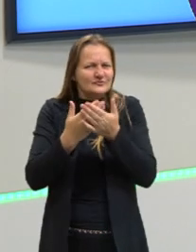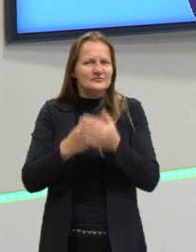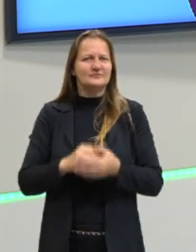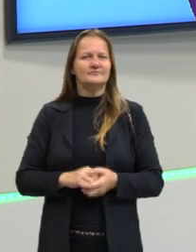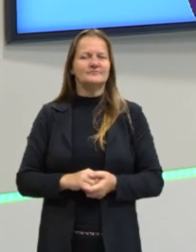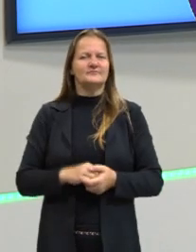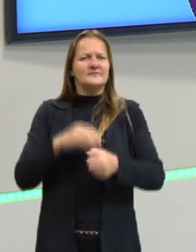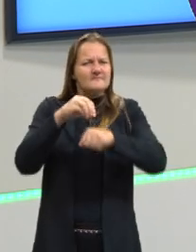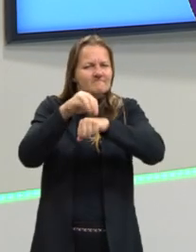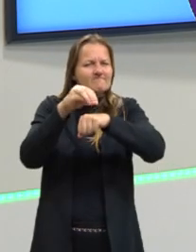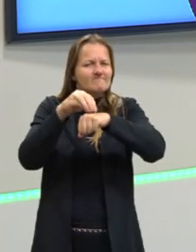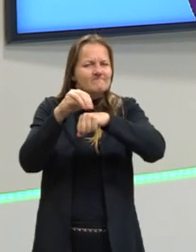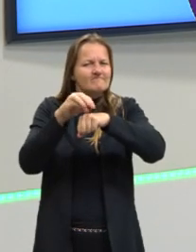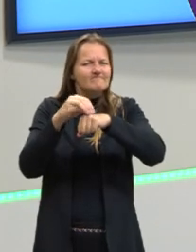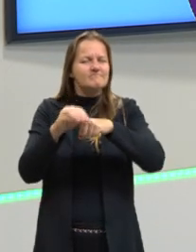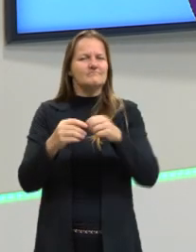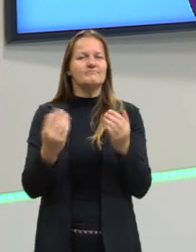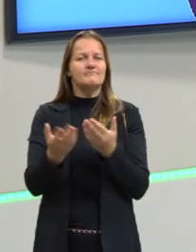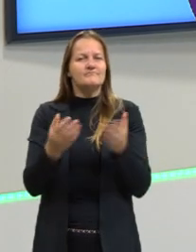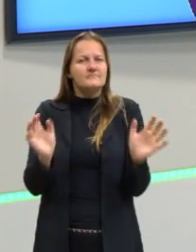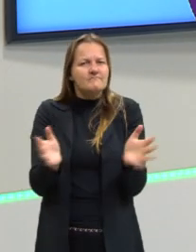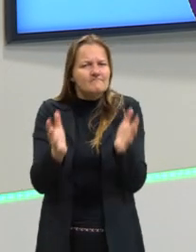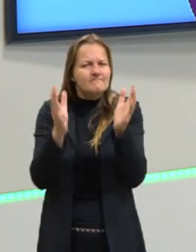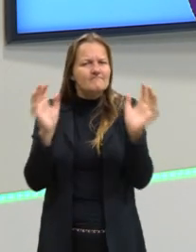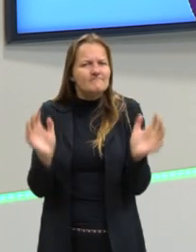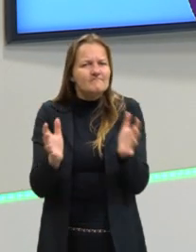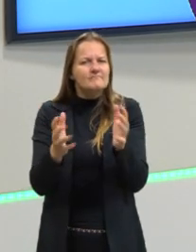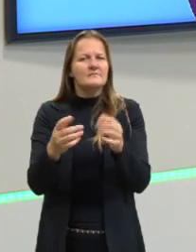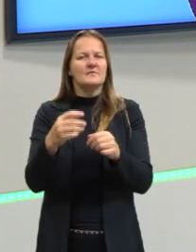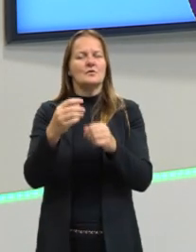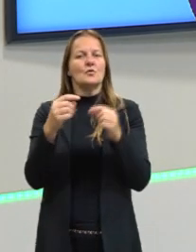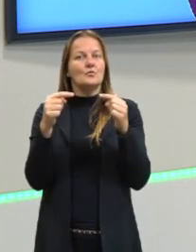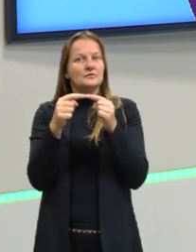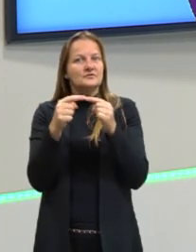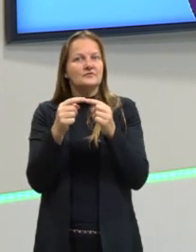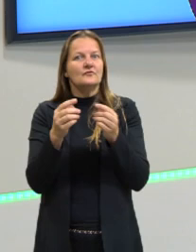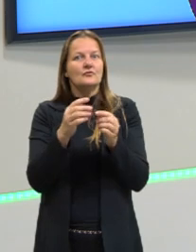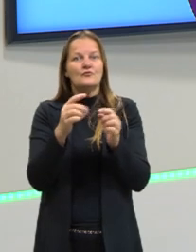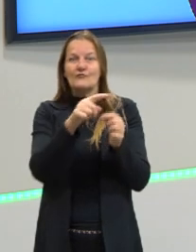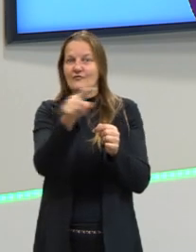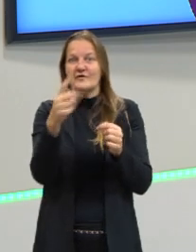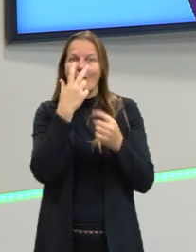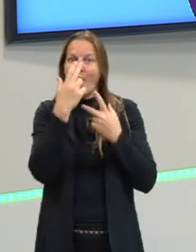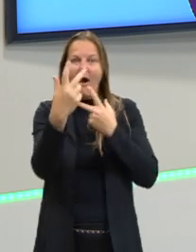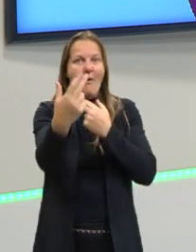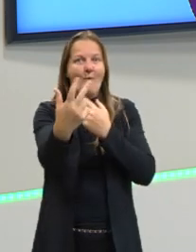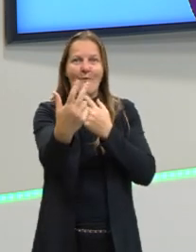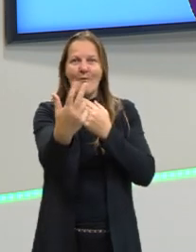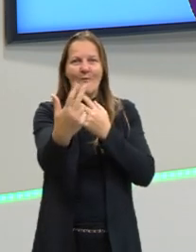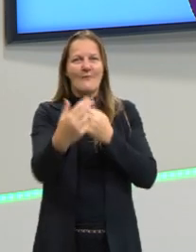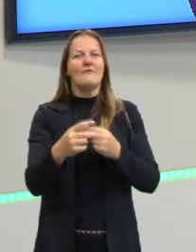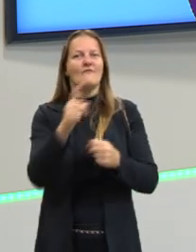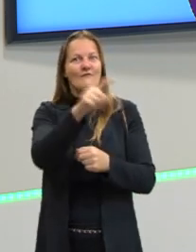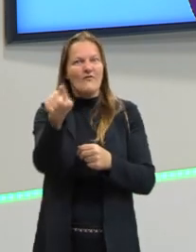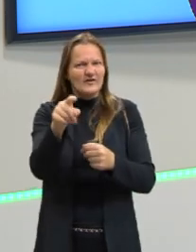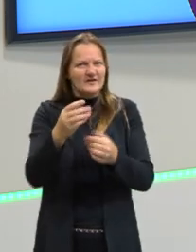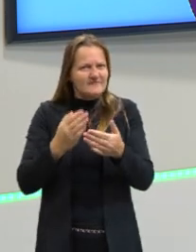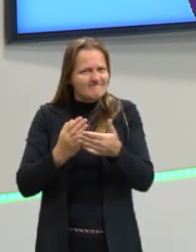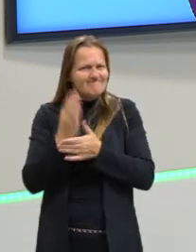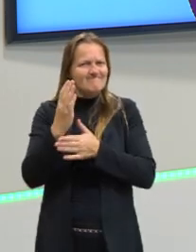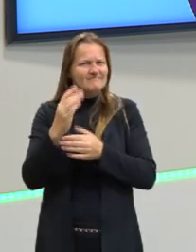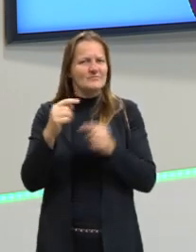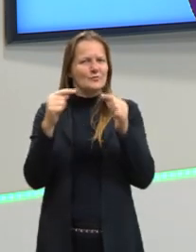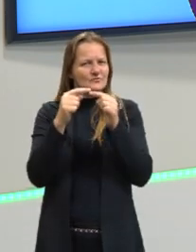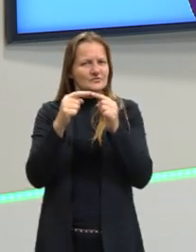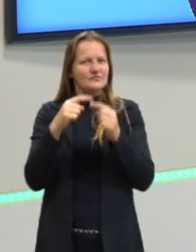trabalho empenhados em e também com um objetivo comum que vocês consigo atingir os